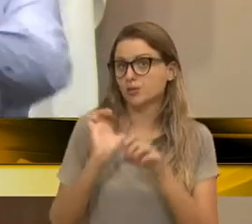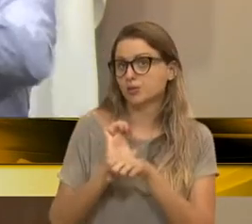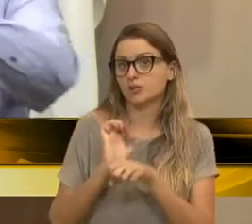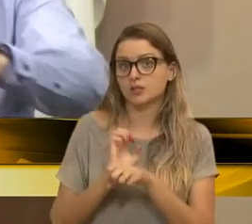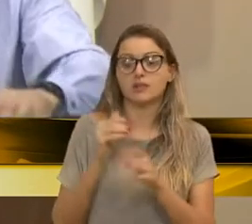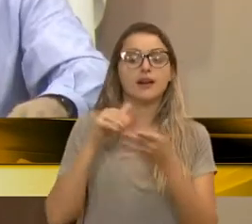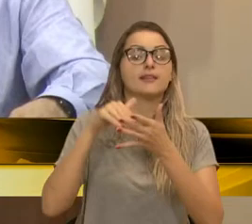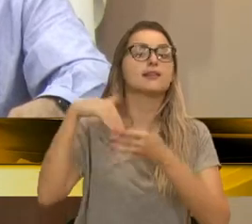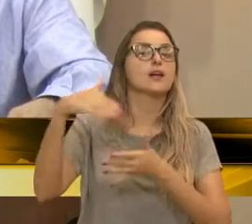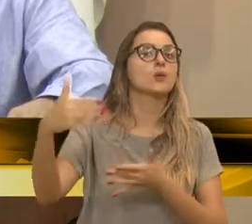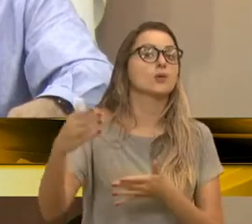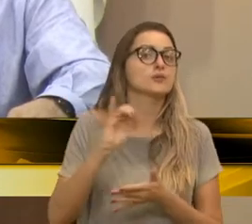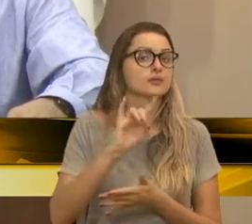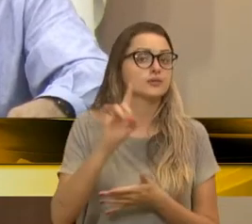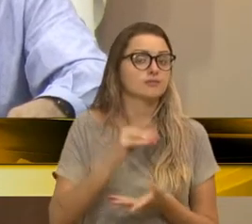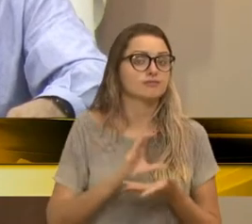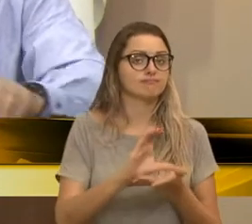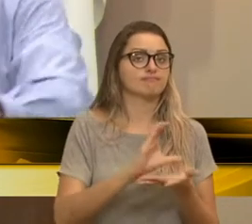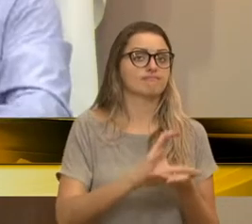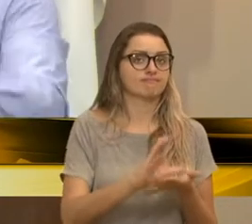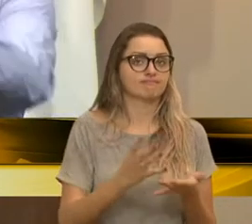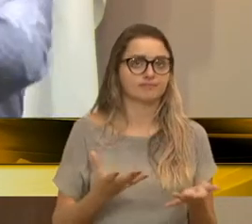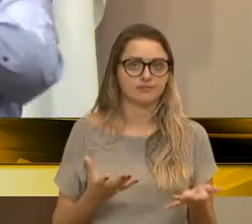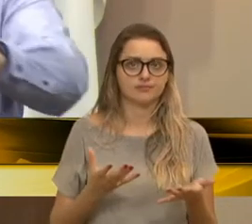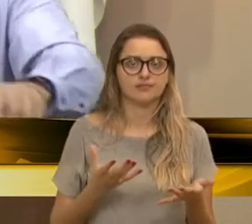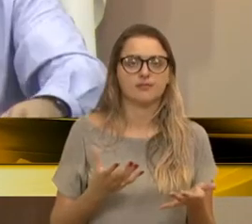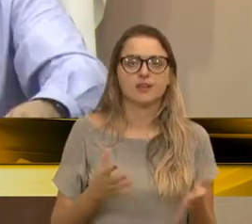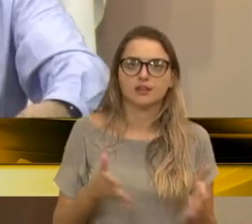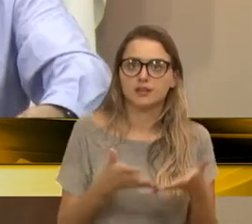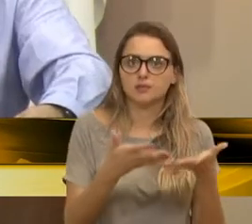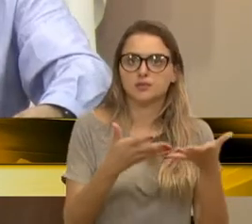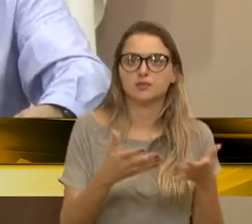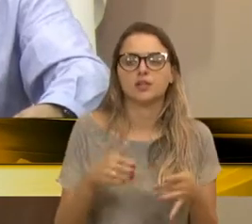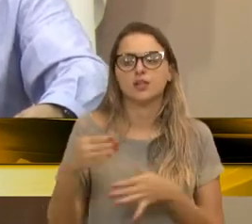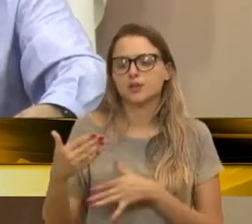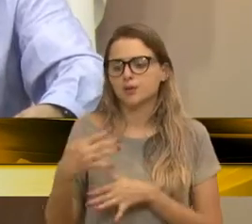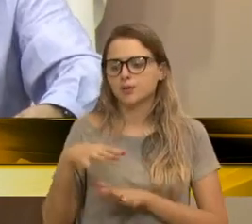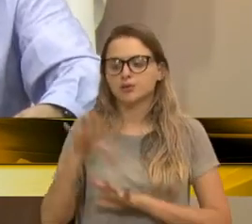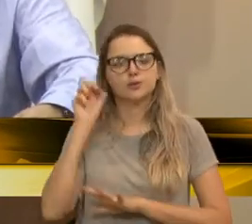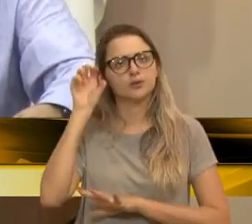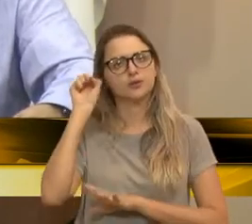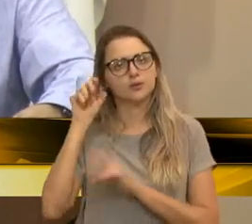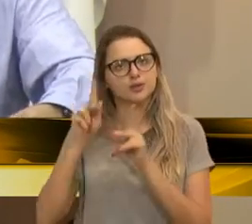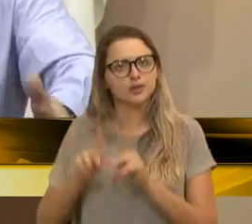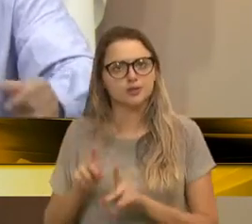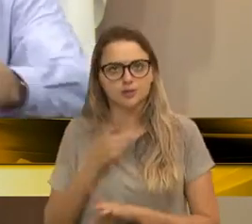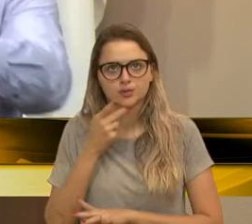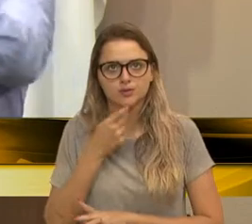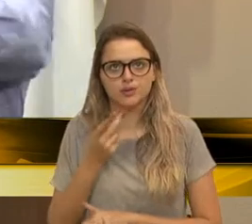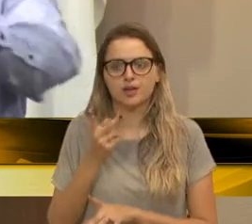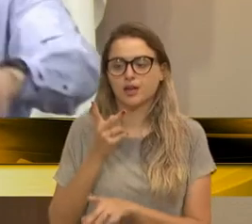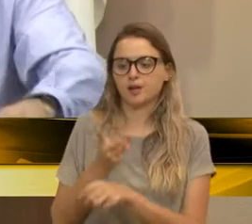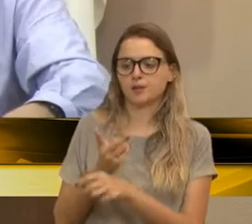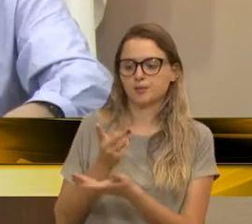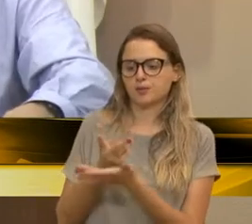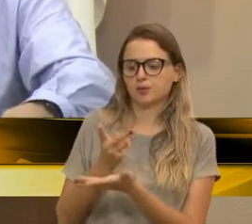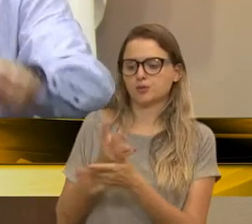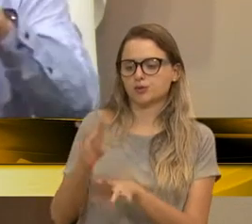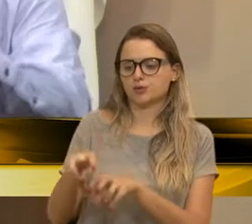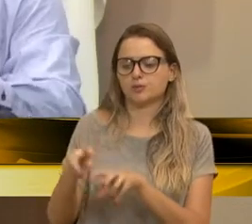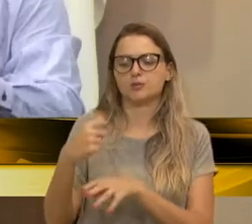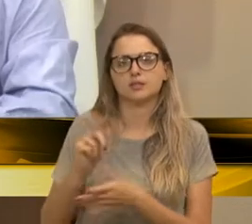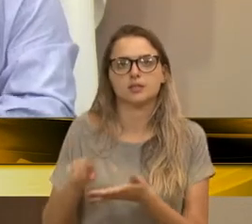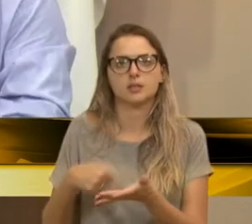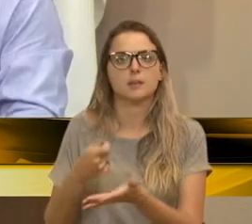Se não se fortalece. Até quando? E quando se ouve ali na rua, não, o produtor tem que contribuir.